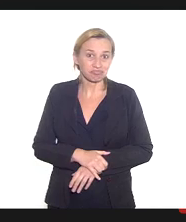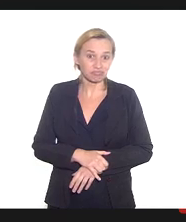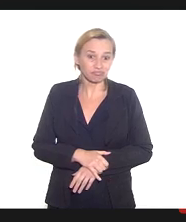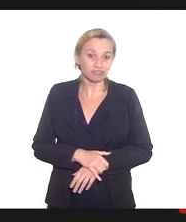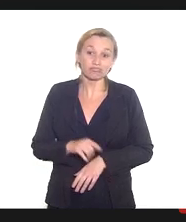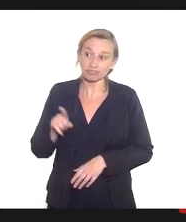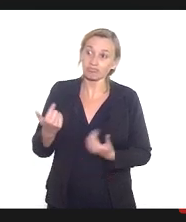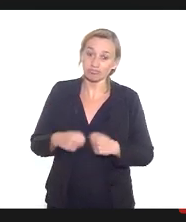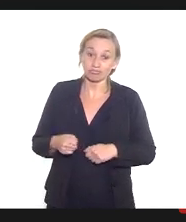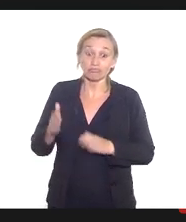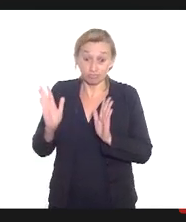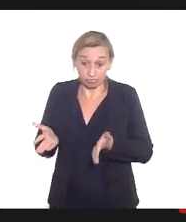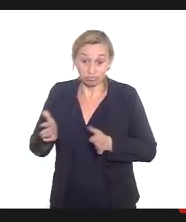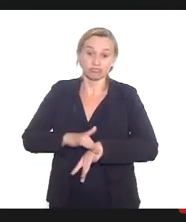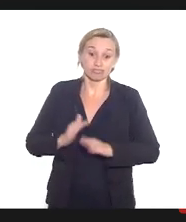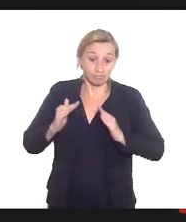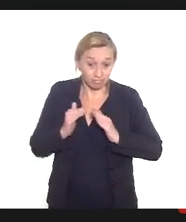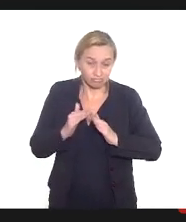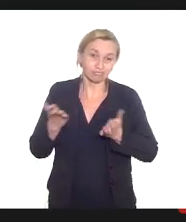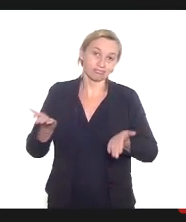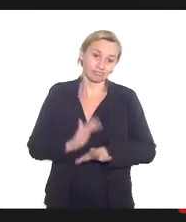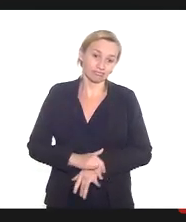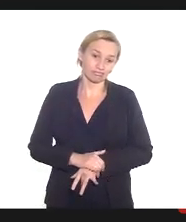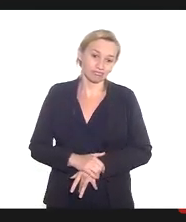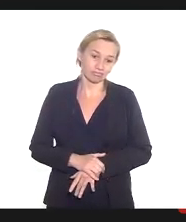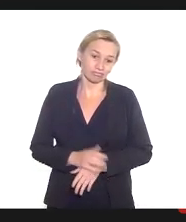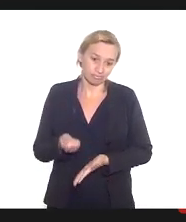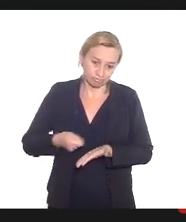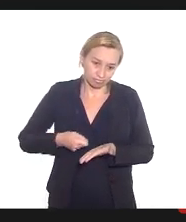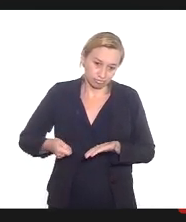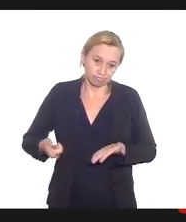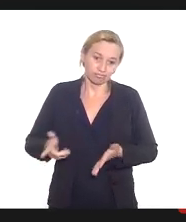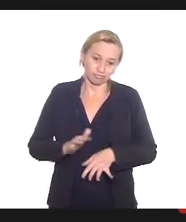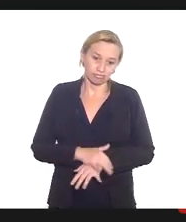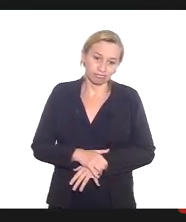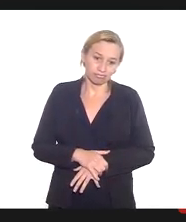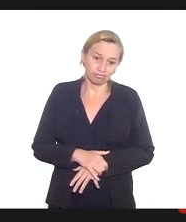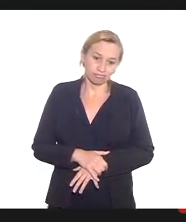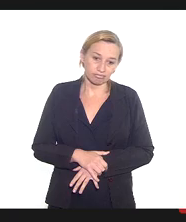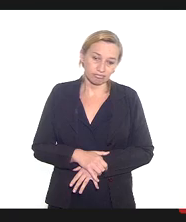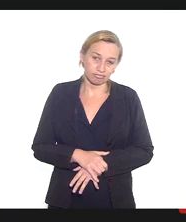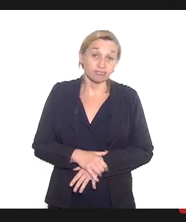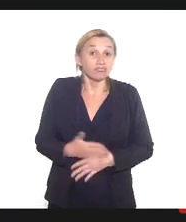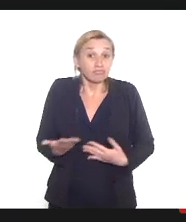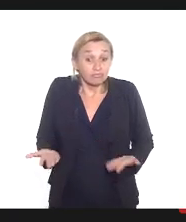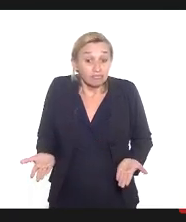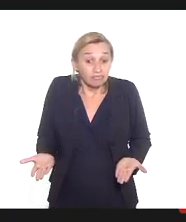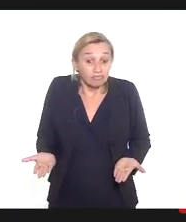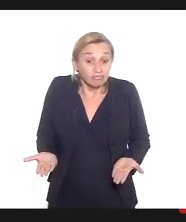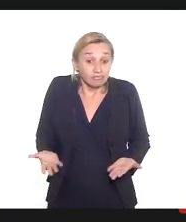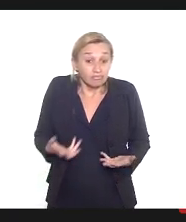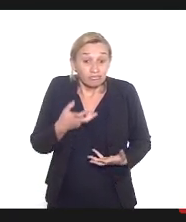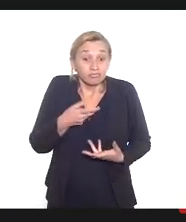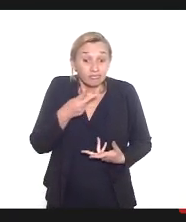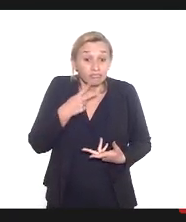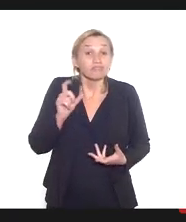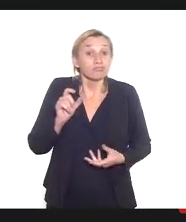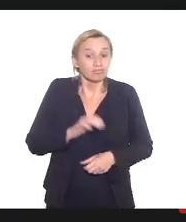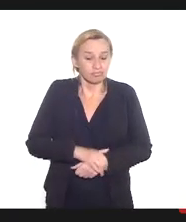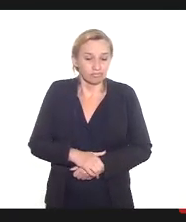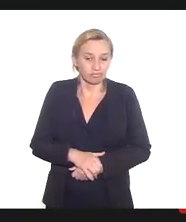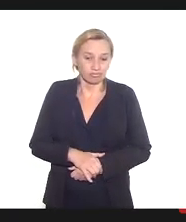E ela precisa do atendimento em casa não tá no escrito aquela coisa toda a confusão Ou seja que que a gente quer dizer com